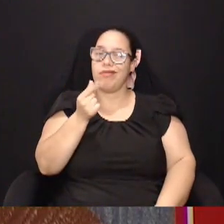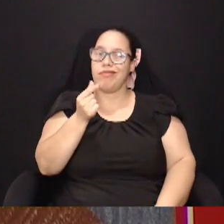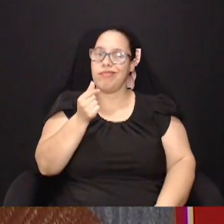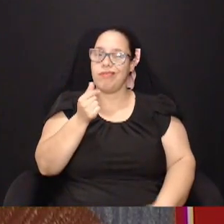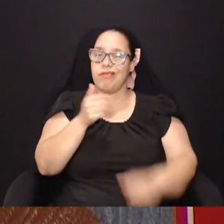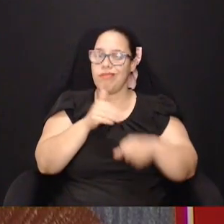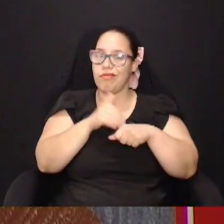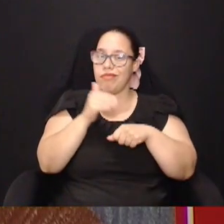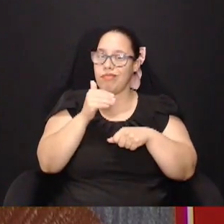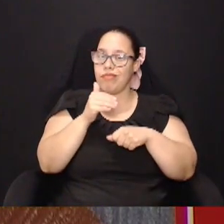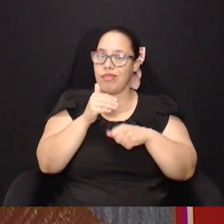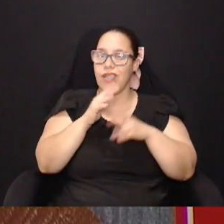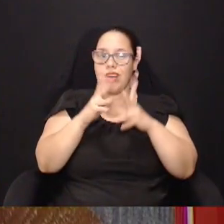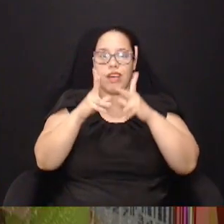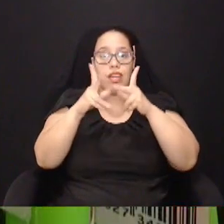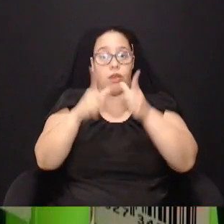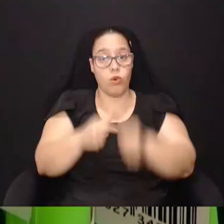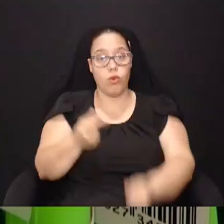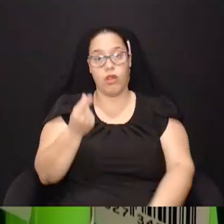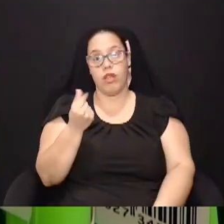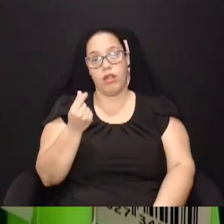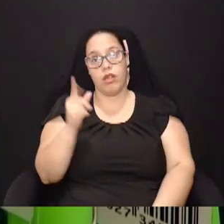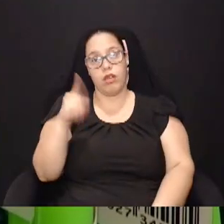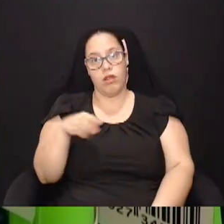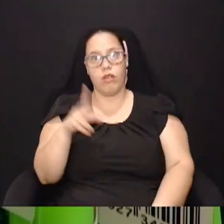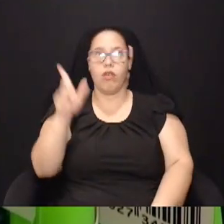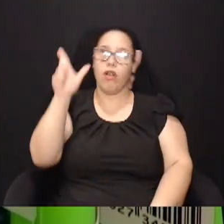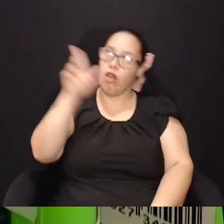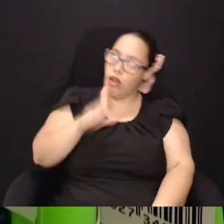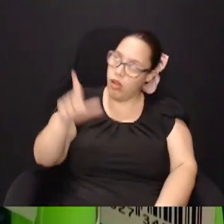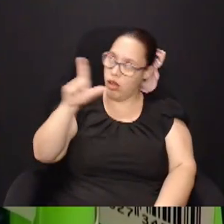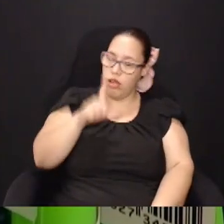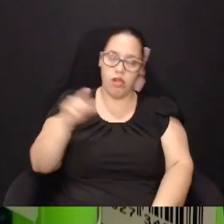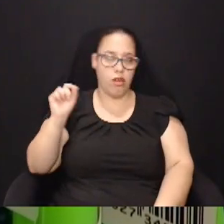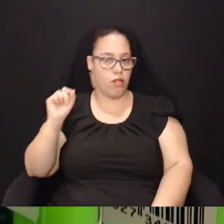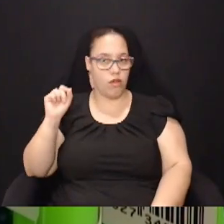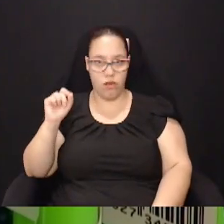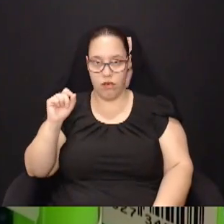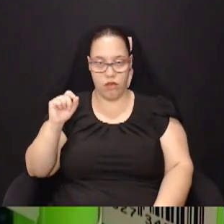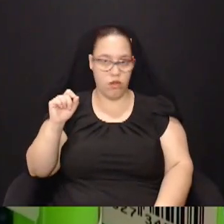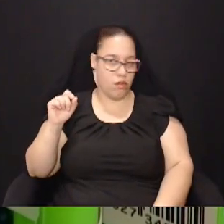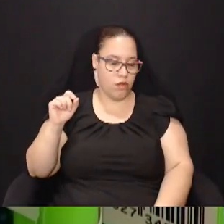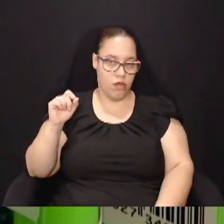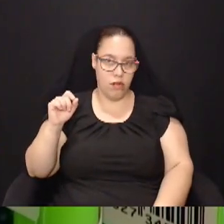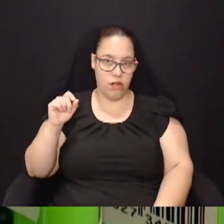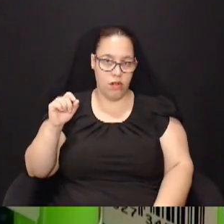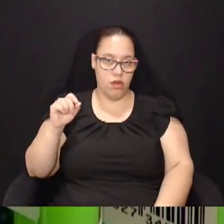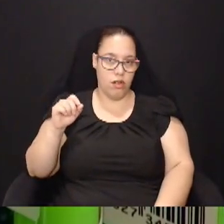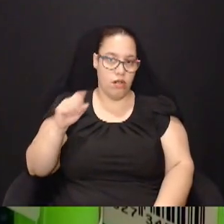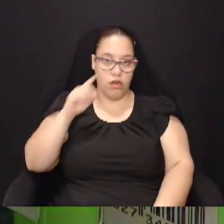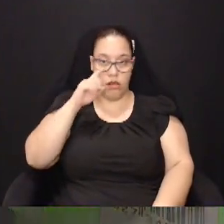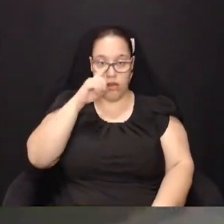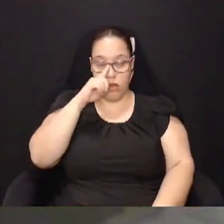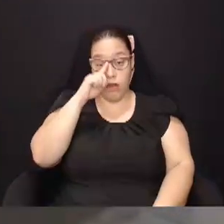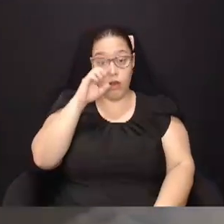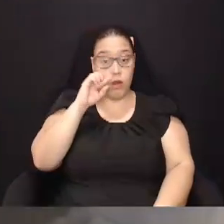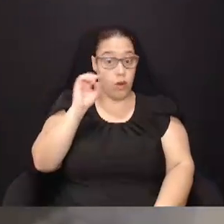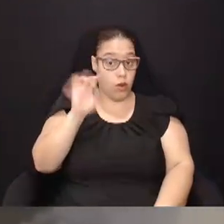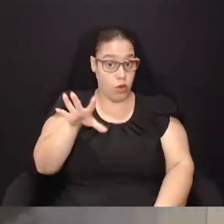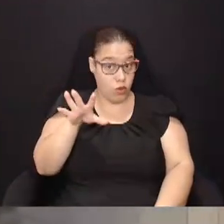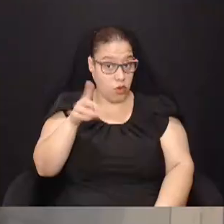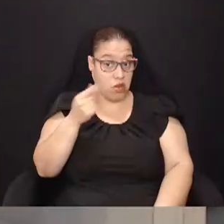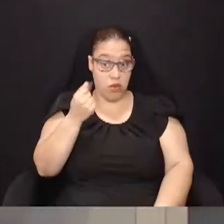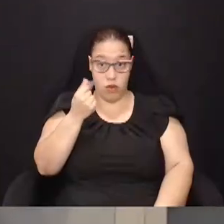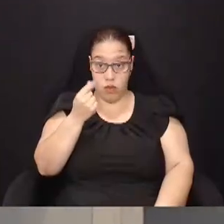tudo é dinheiro. Agora, é óbvio que se a questão for estritamente argentária, se a gente só estiver falando de dinheiro, Aí procura o